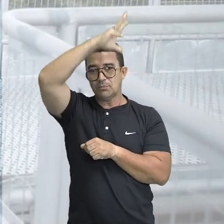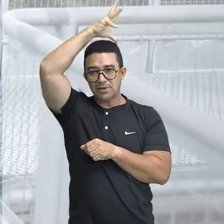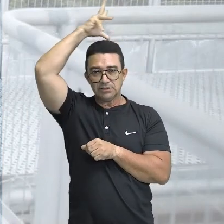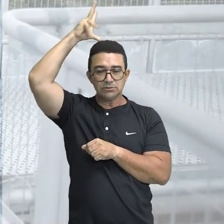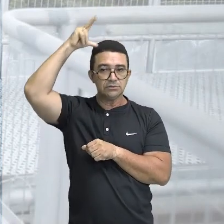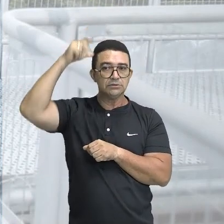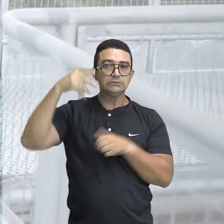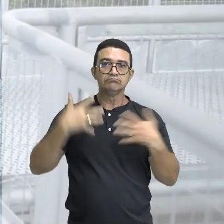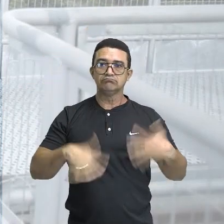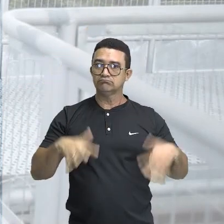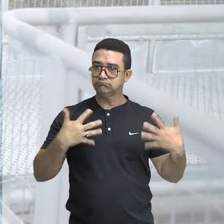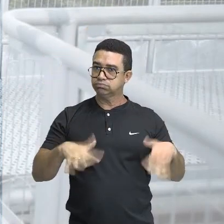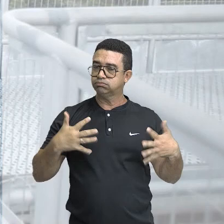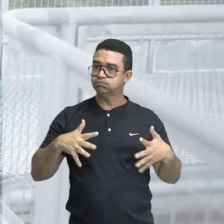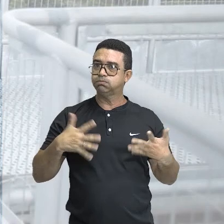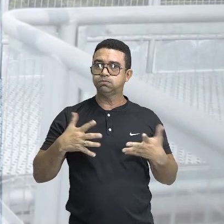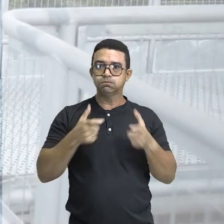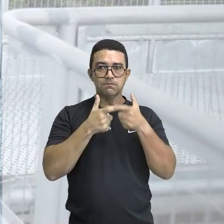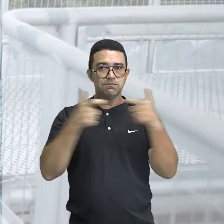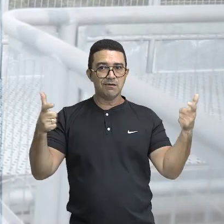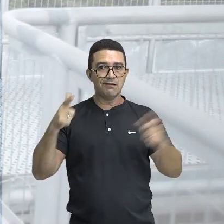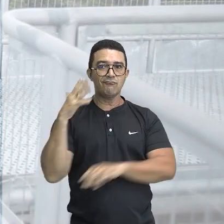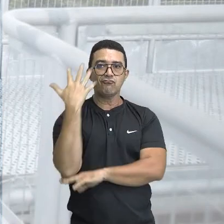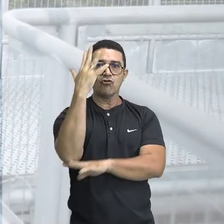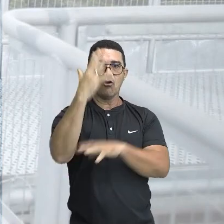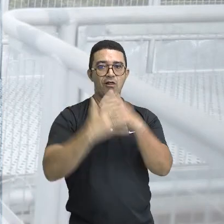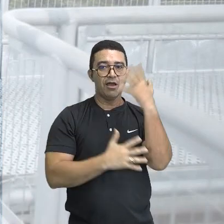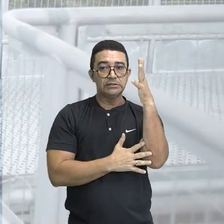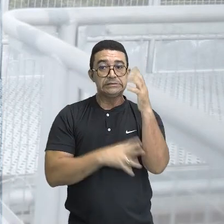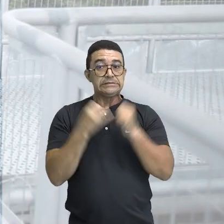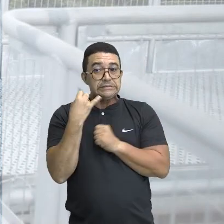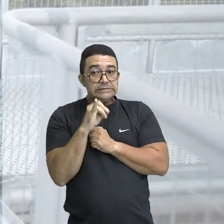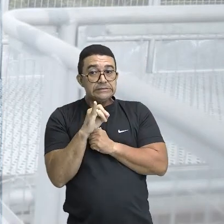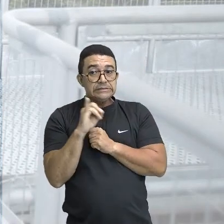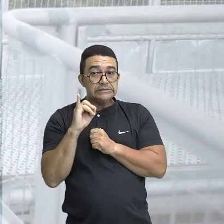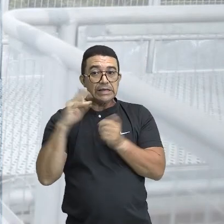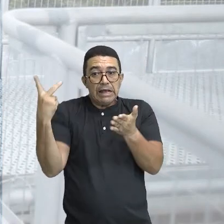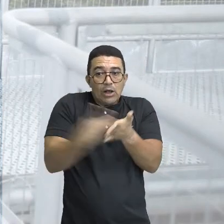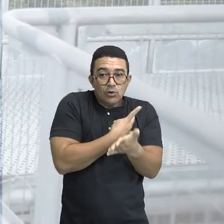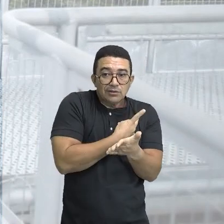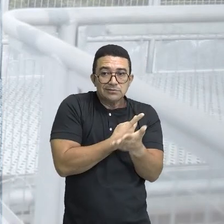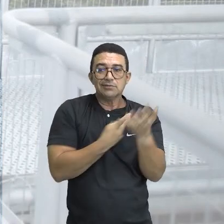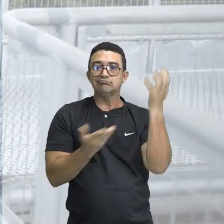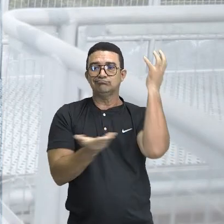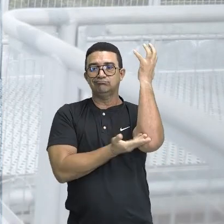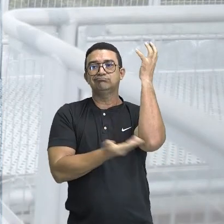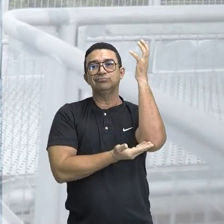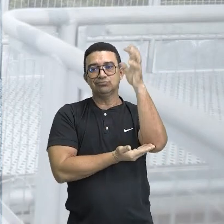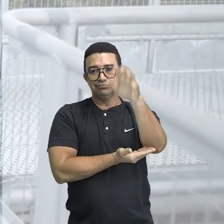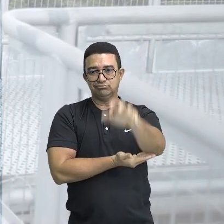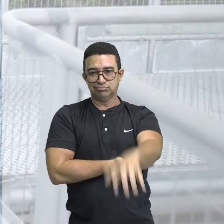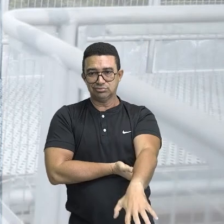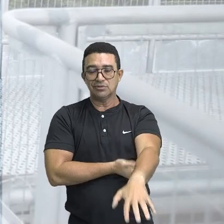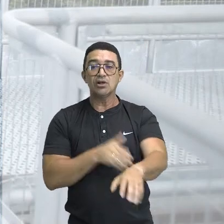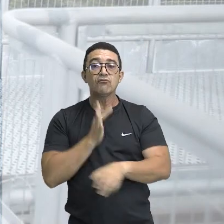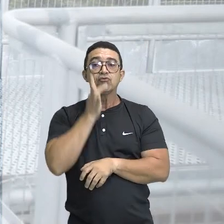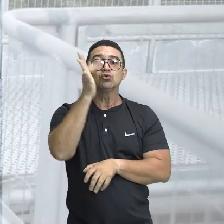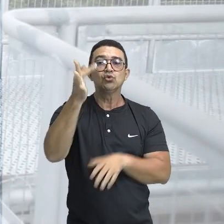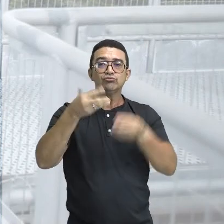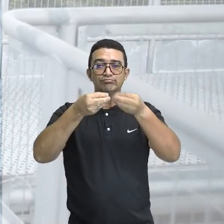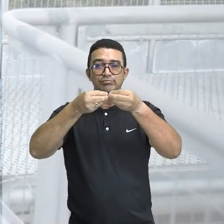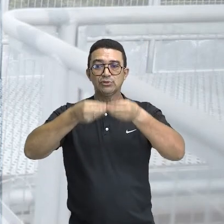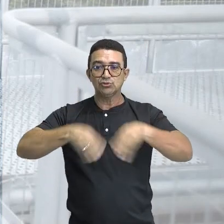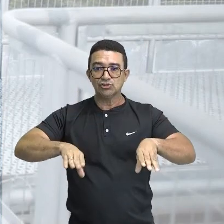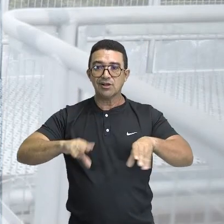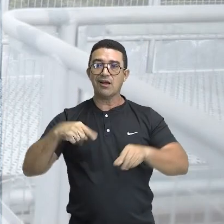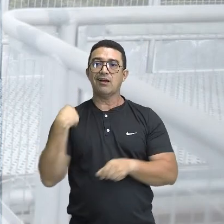rico em sua floresta, porque caso o desmatamento continue, isso vai afetar não somente